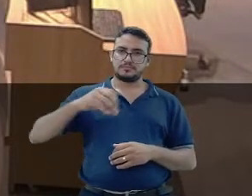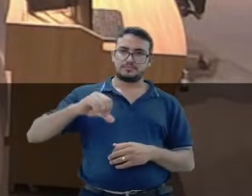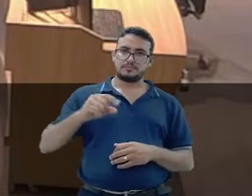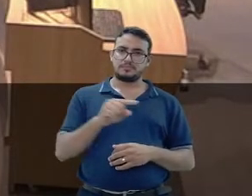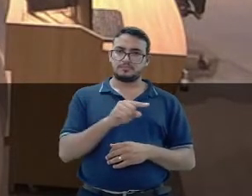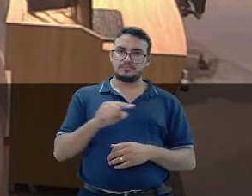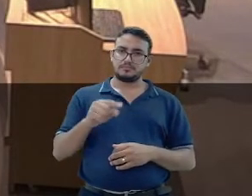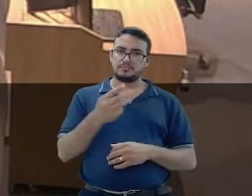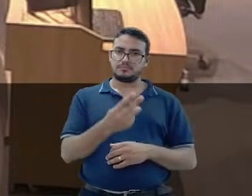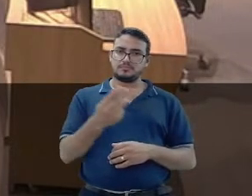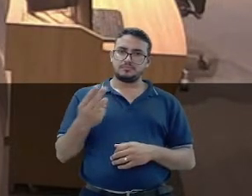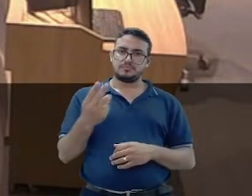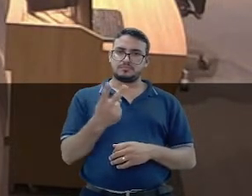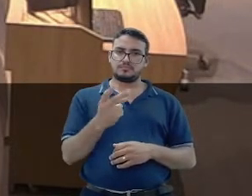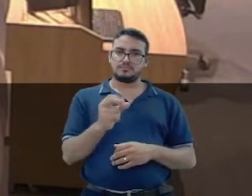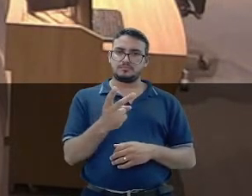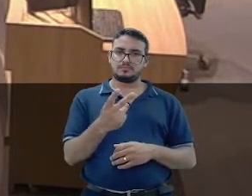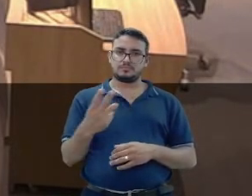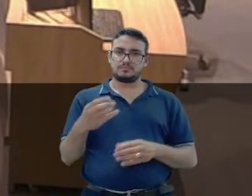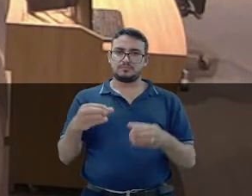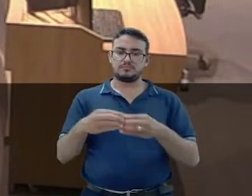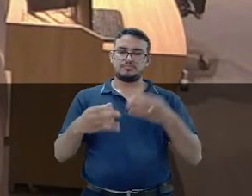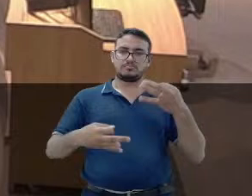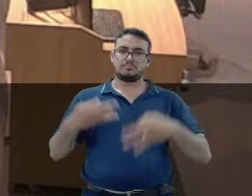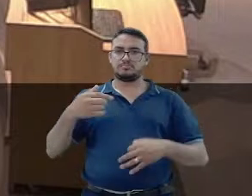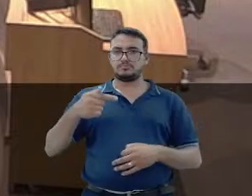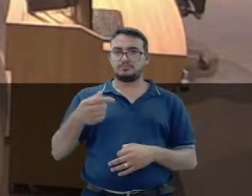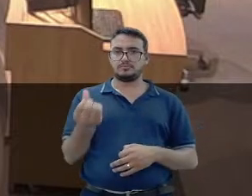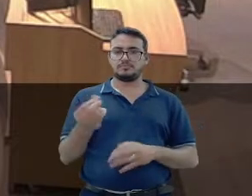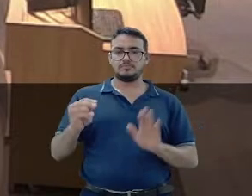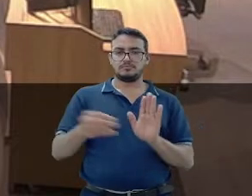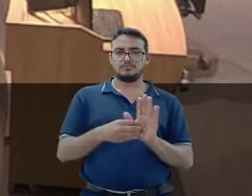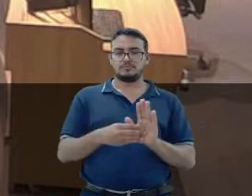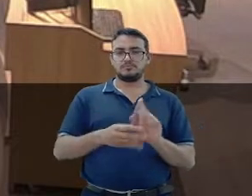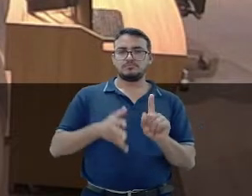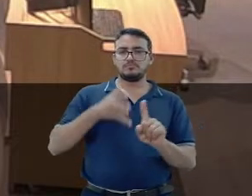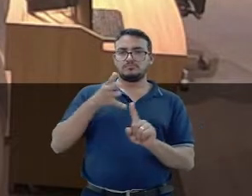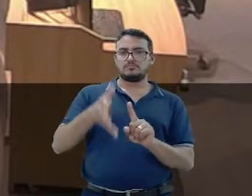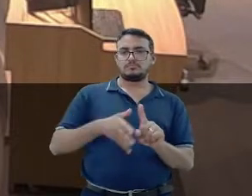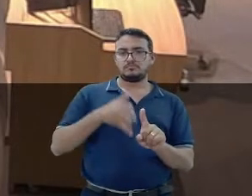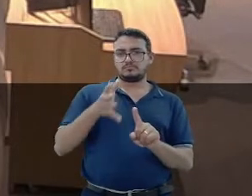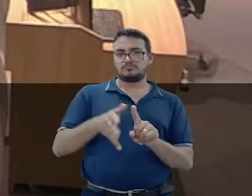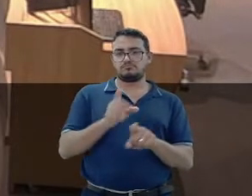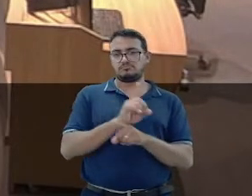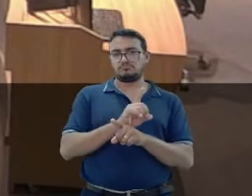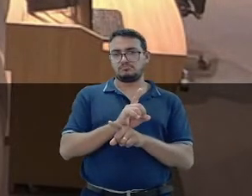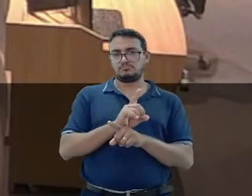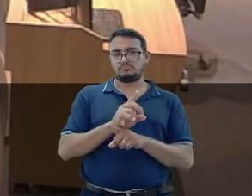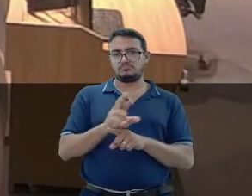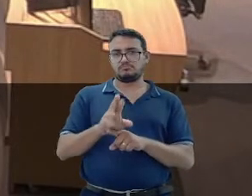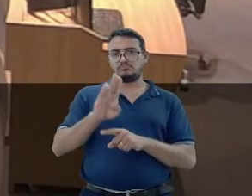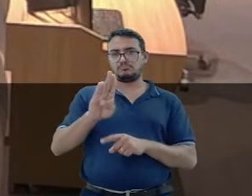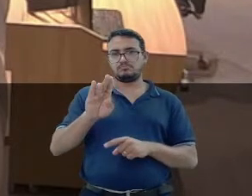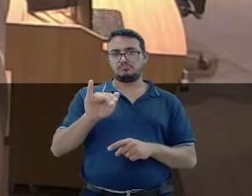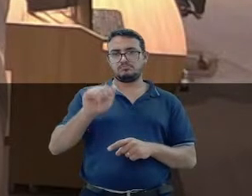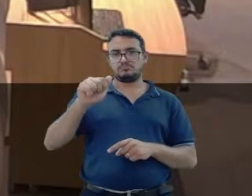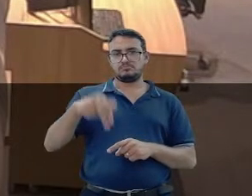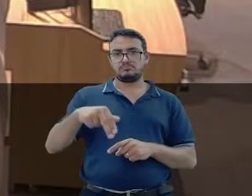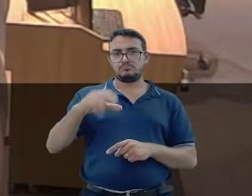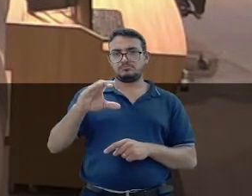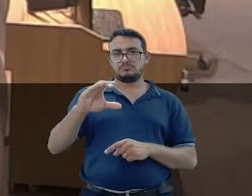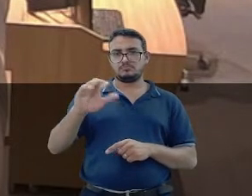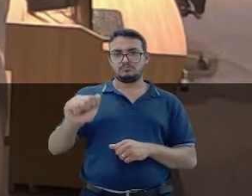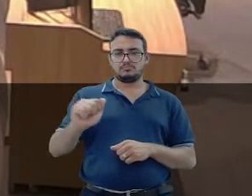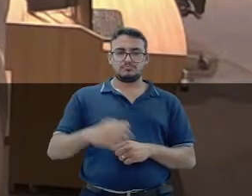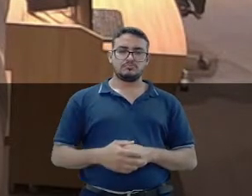dígito 33/2023, vara 76, inscrita para sustentação oral, doutora Bianca de La Passe Braga